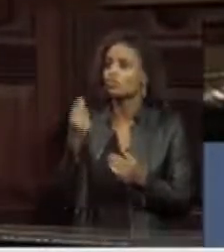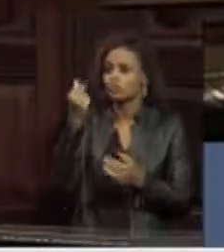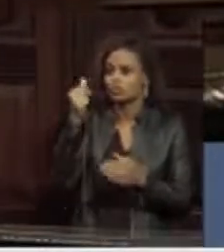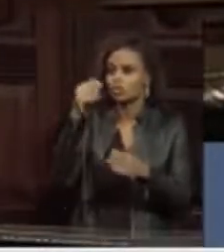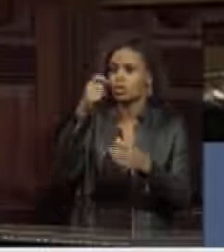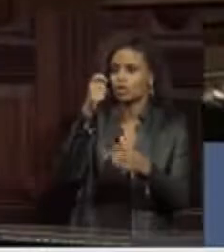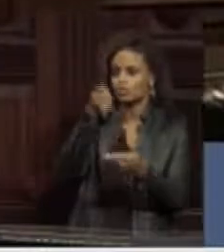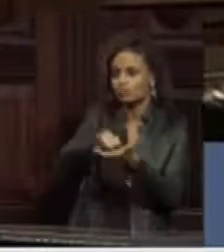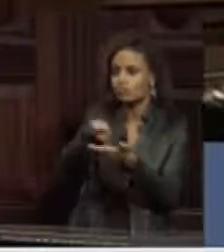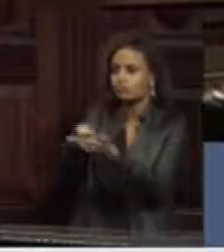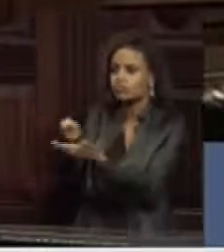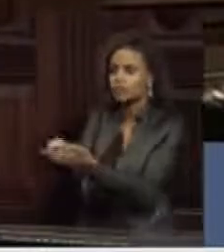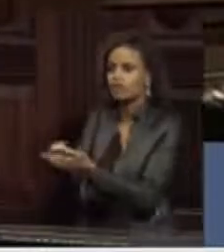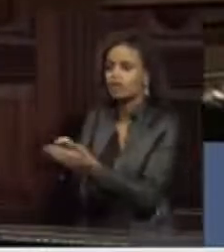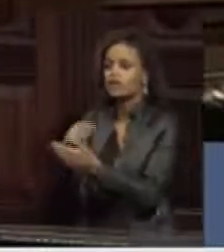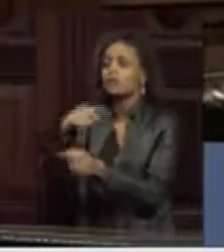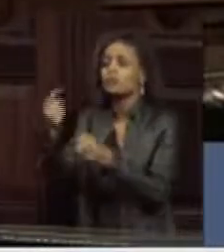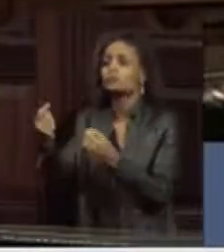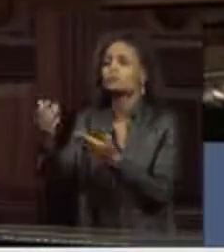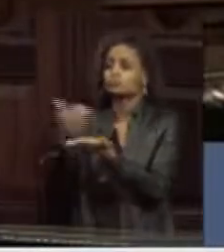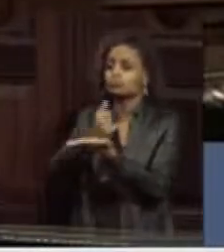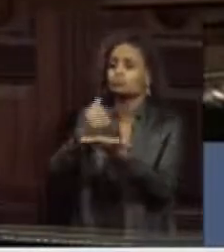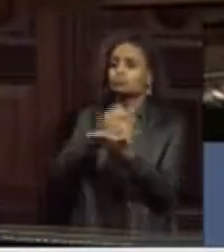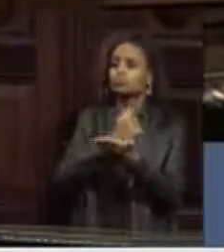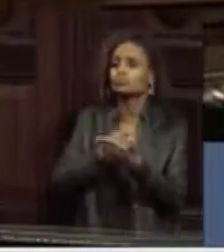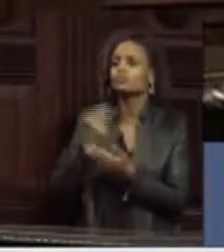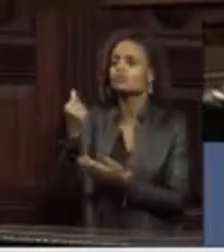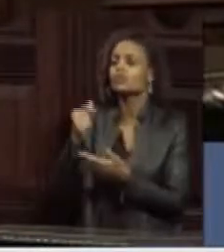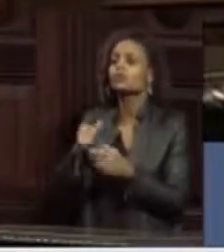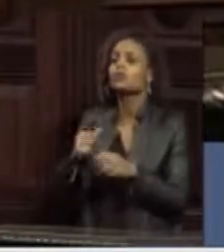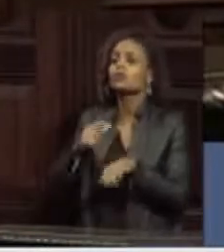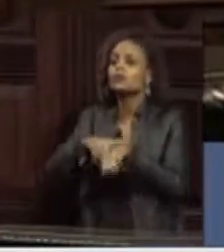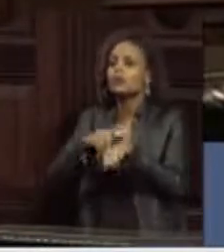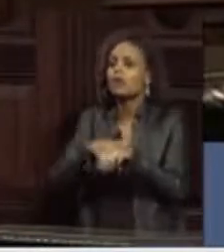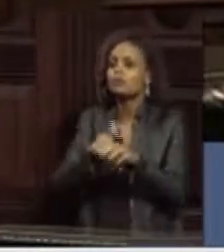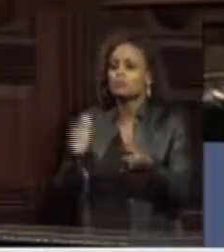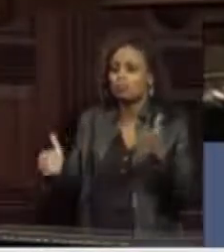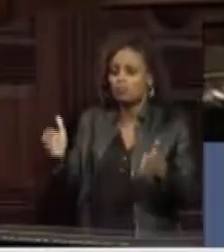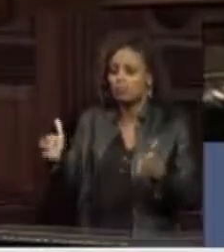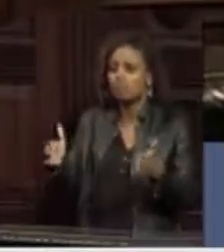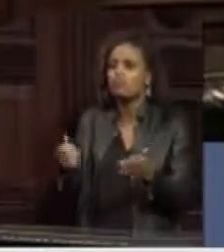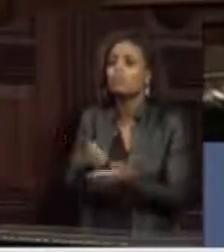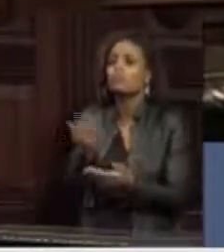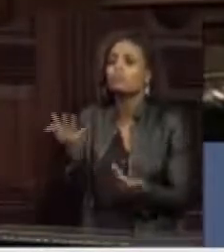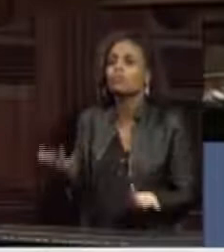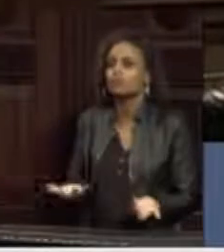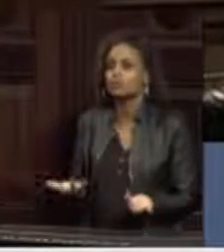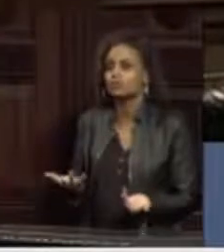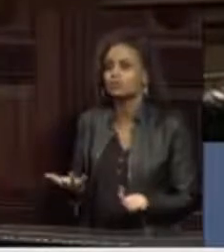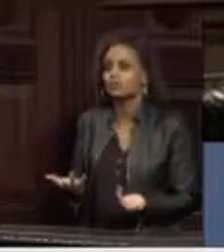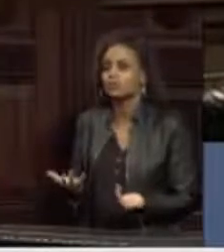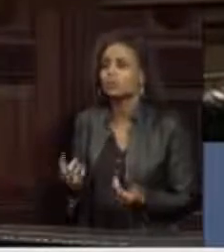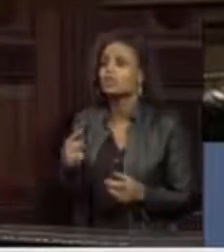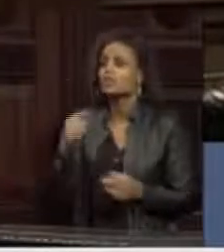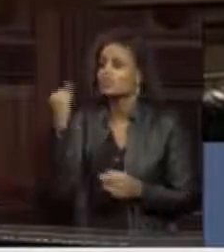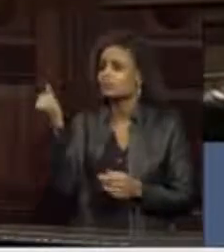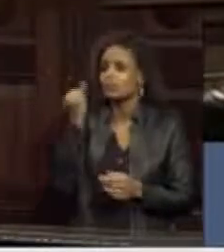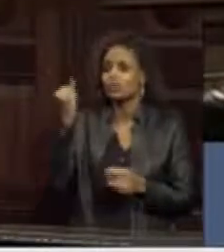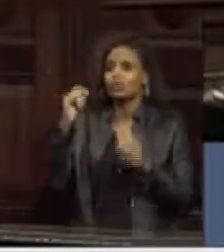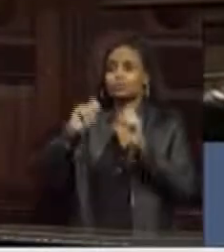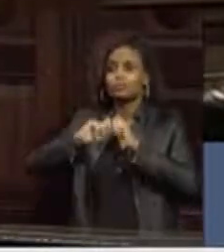capacidade de produção a partir da recuperação. Esses critérios precisam ser objetivos e claros.